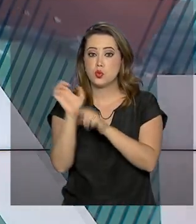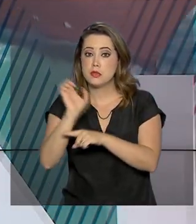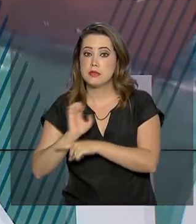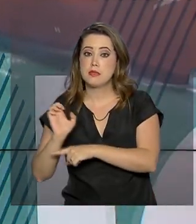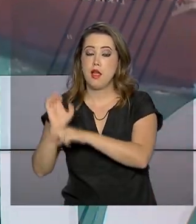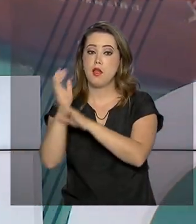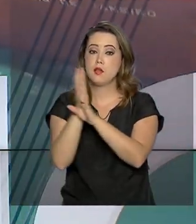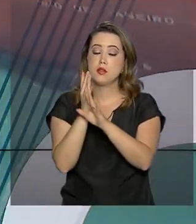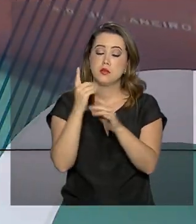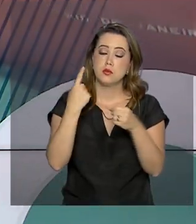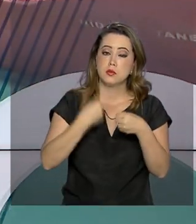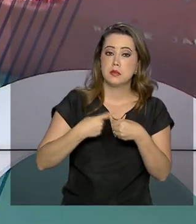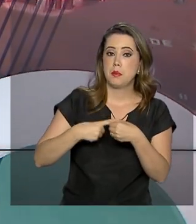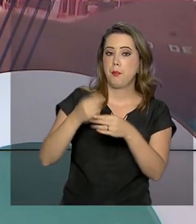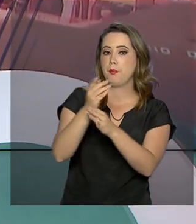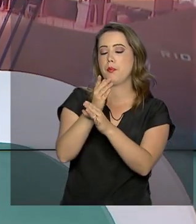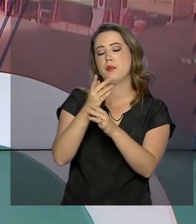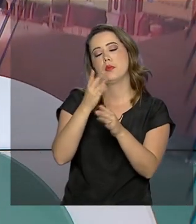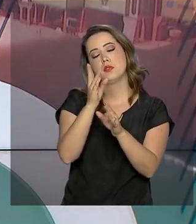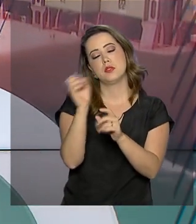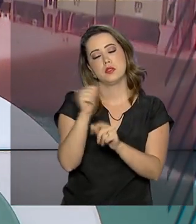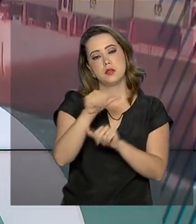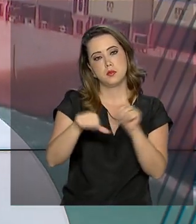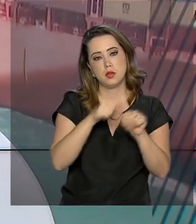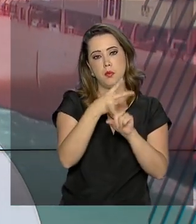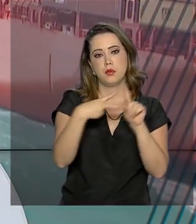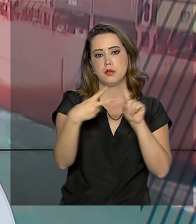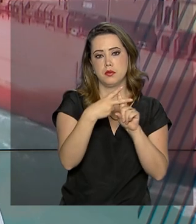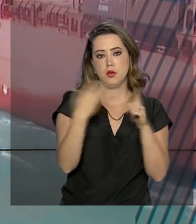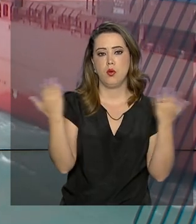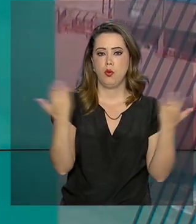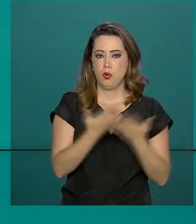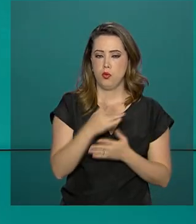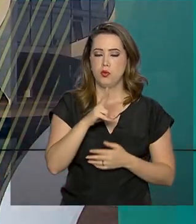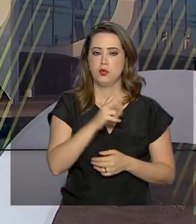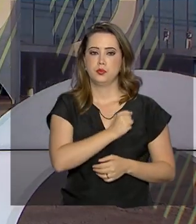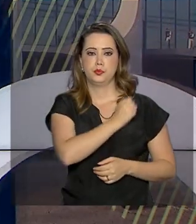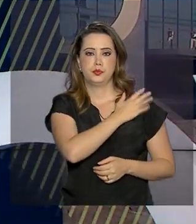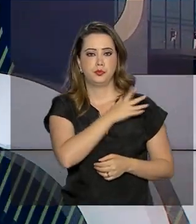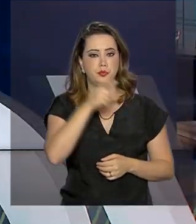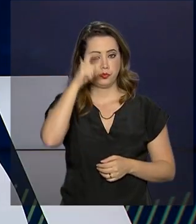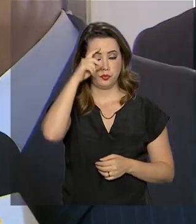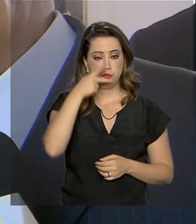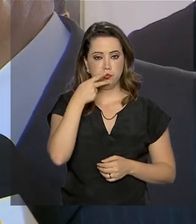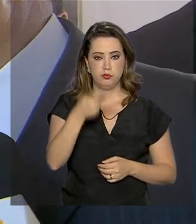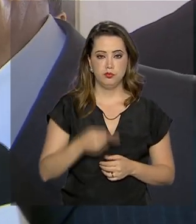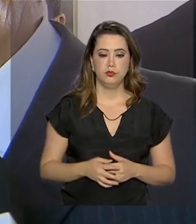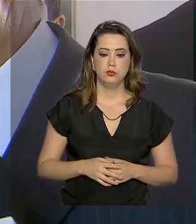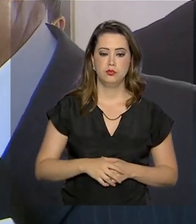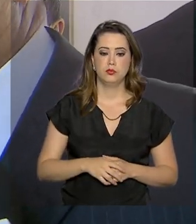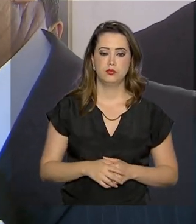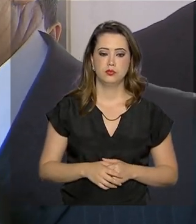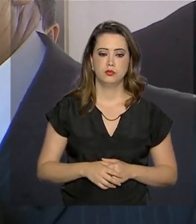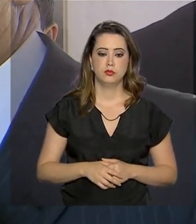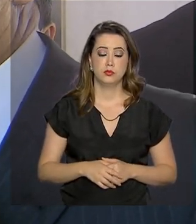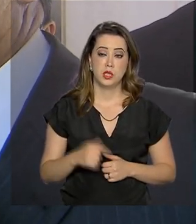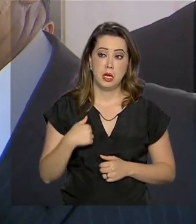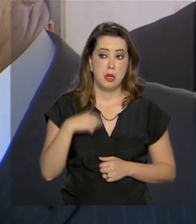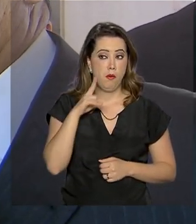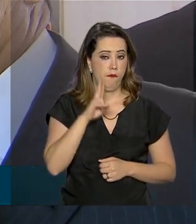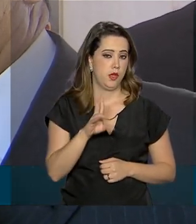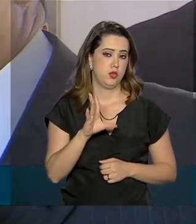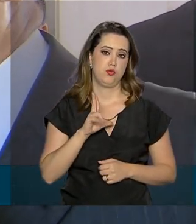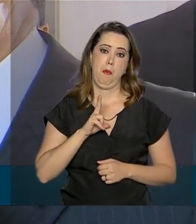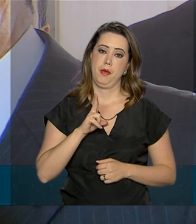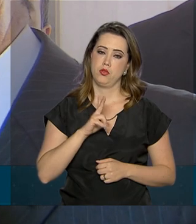reforma hoje o vice presidente da república milton mourão comentou o assunto minha visão particular e que